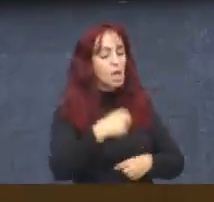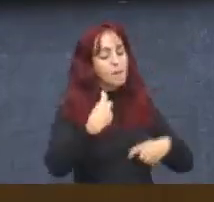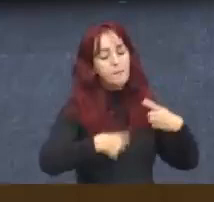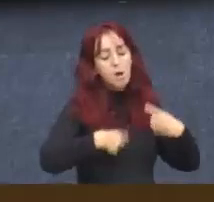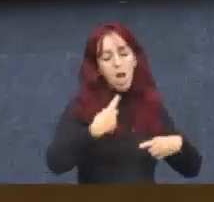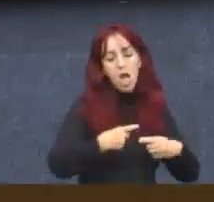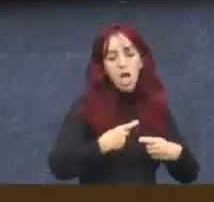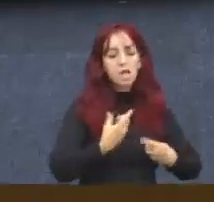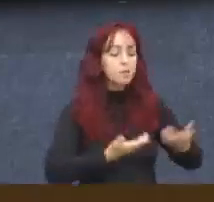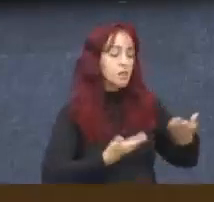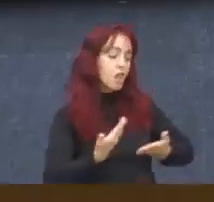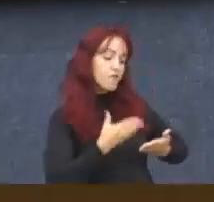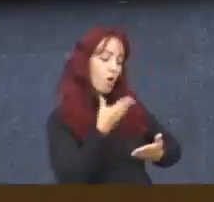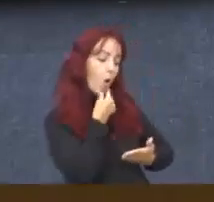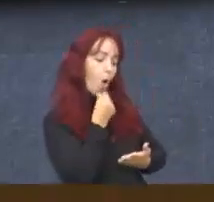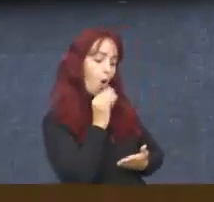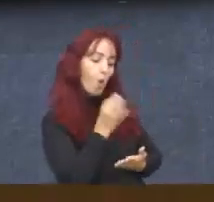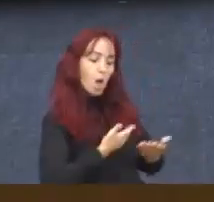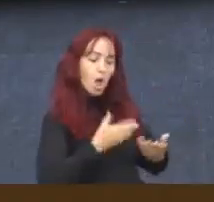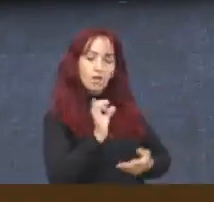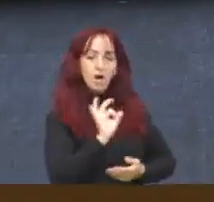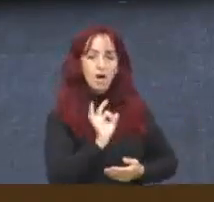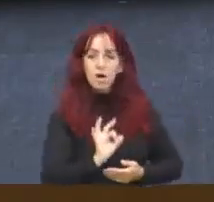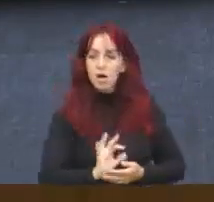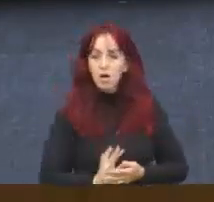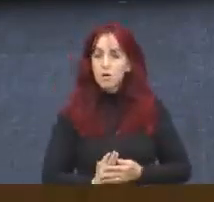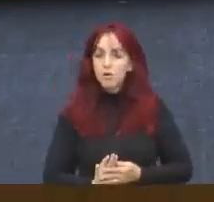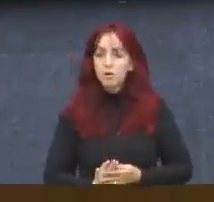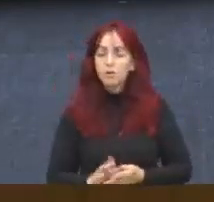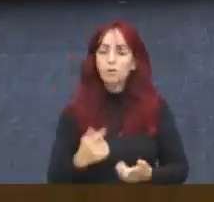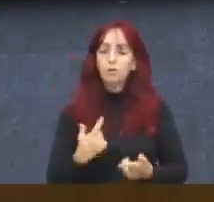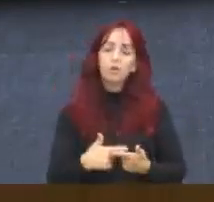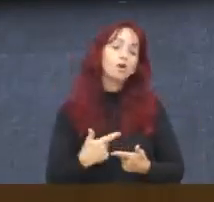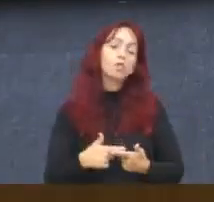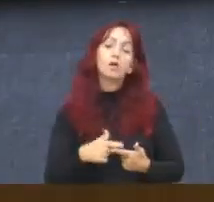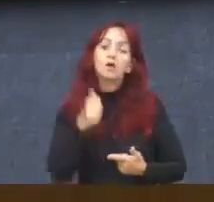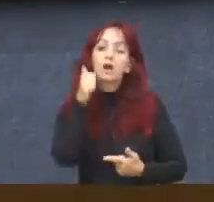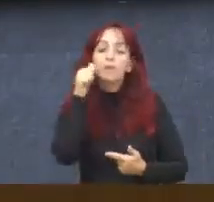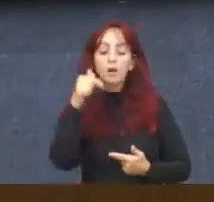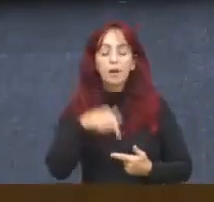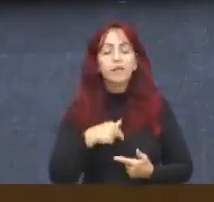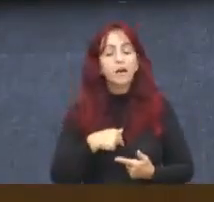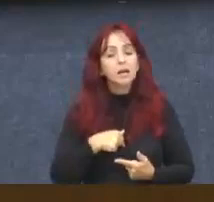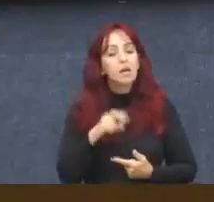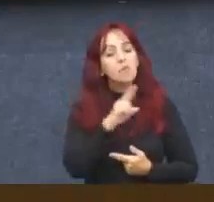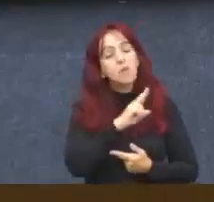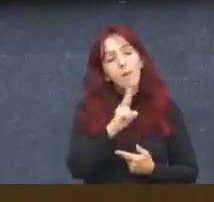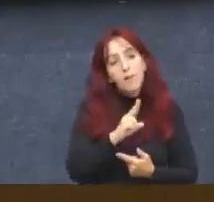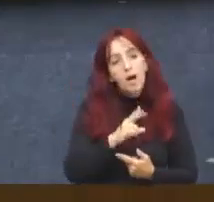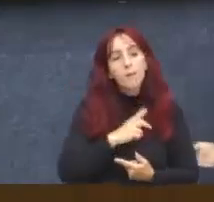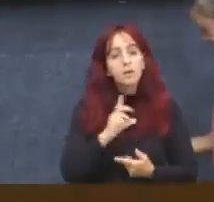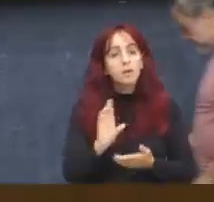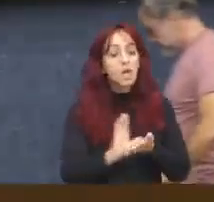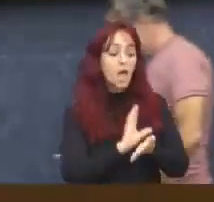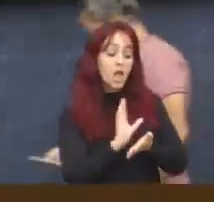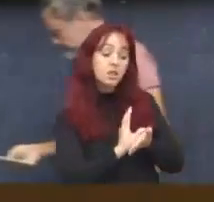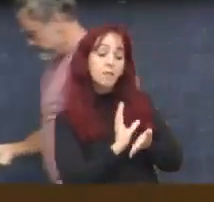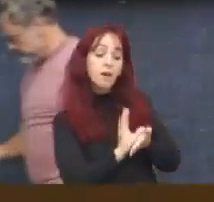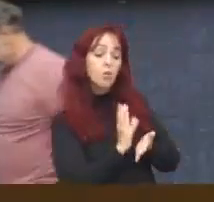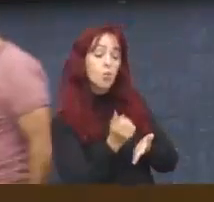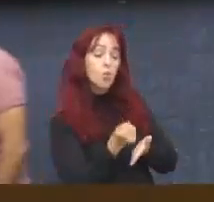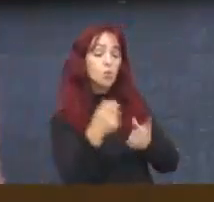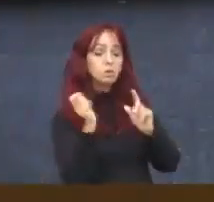homem. Mulher não está na política para poder dar o nome para uma chapa e não receber recurso para eleger